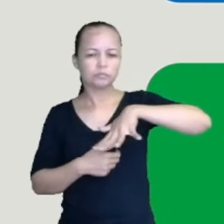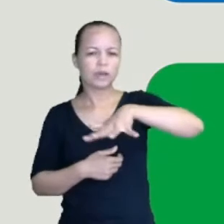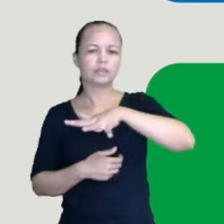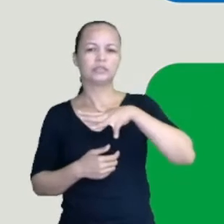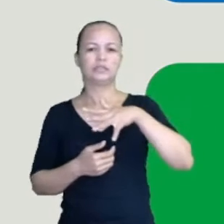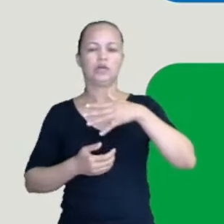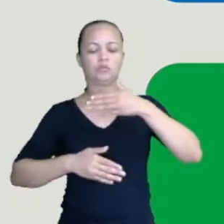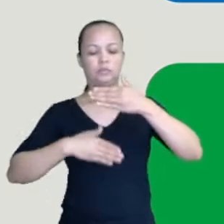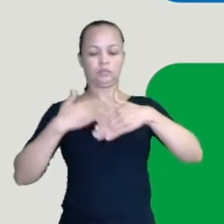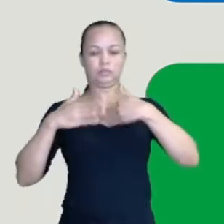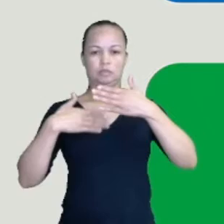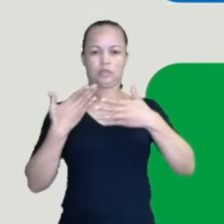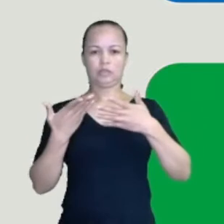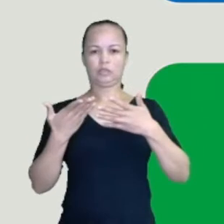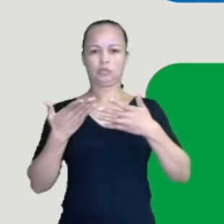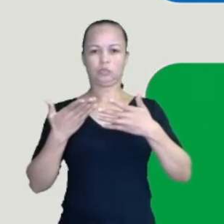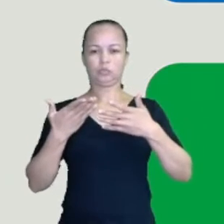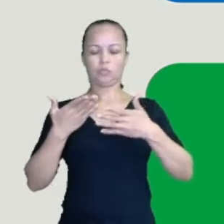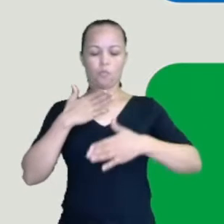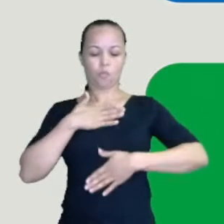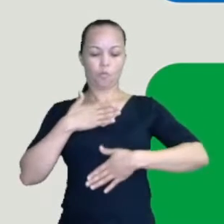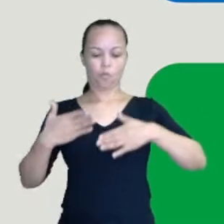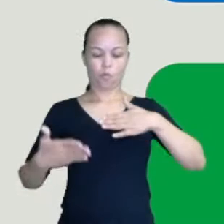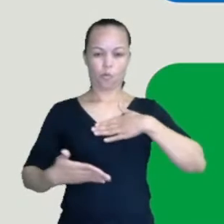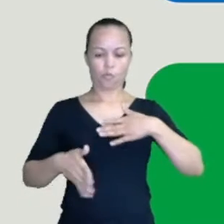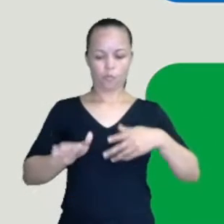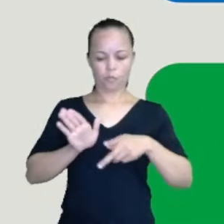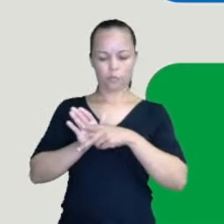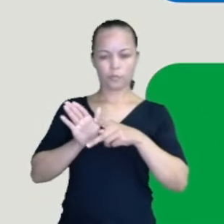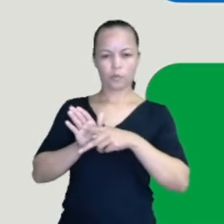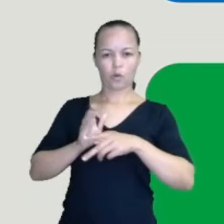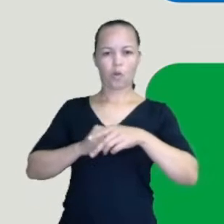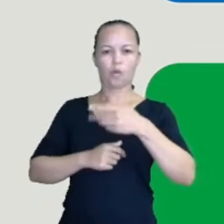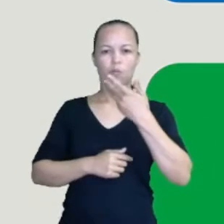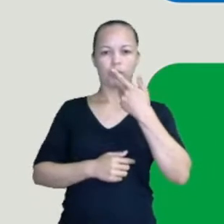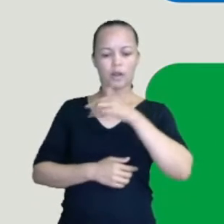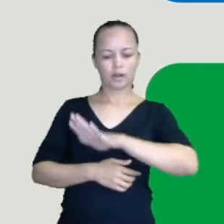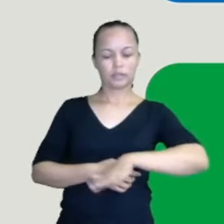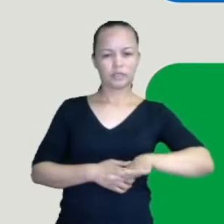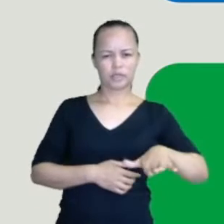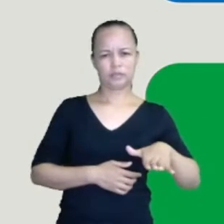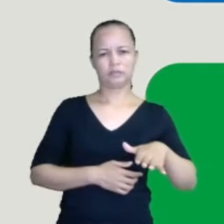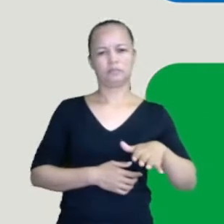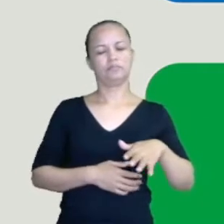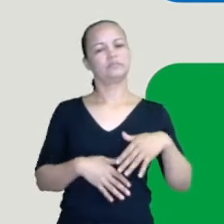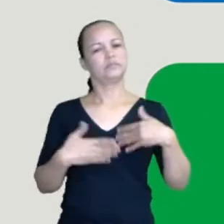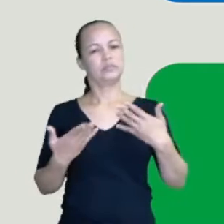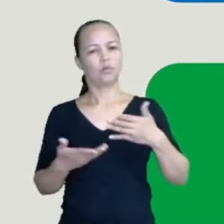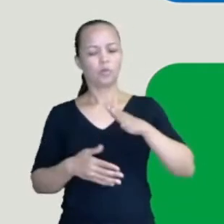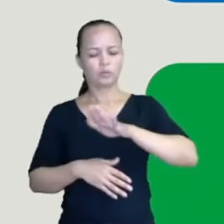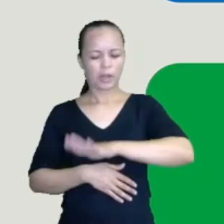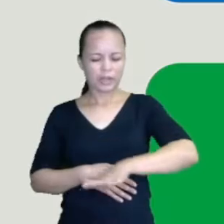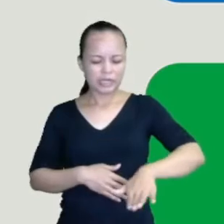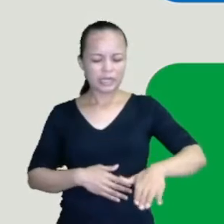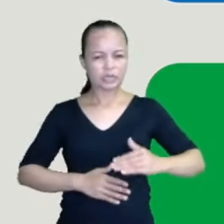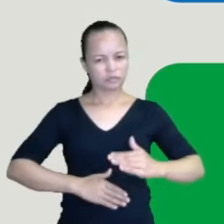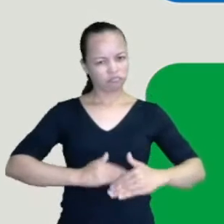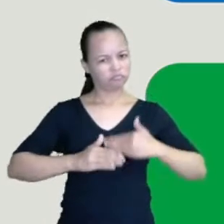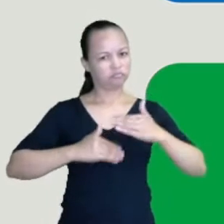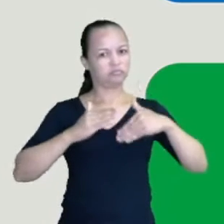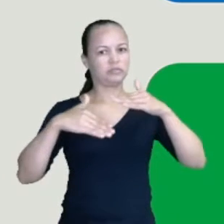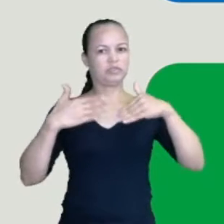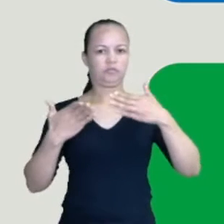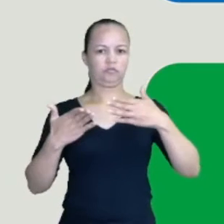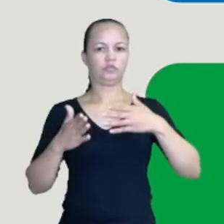partir do corpo da própria criança. Ou seja, a gente desenvolve isso lá quando é criança ainda. Toda a